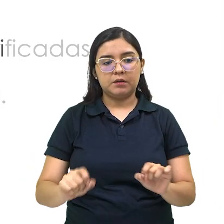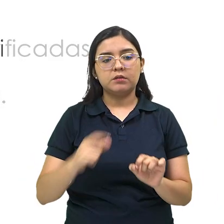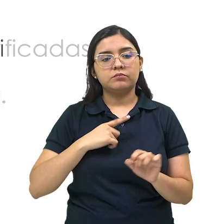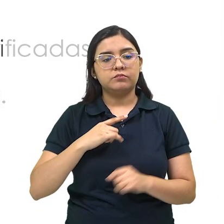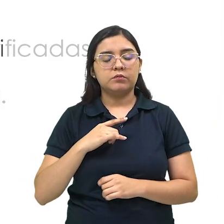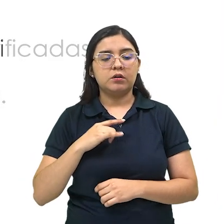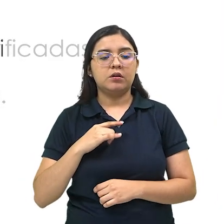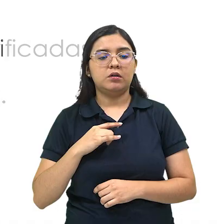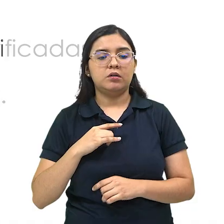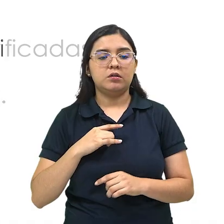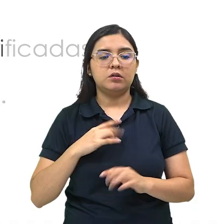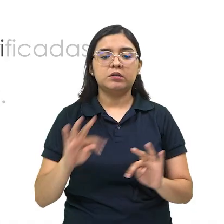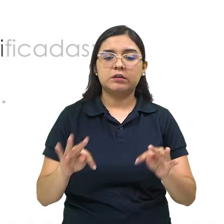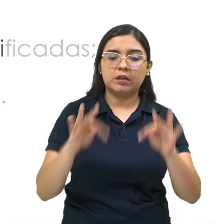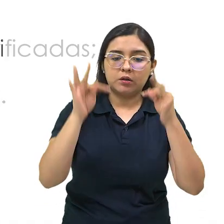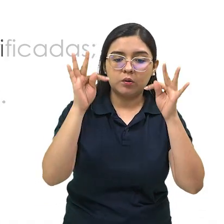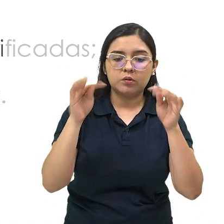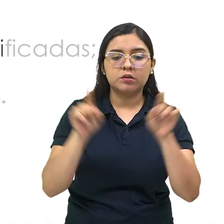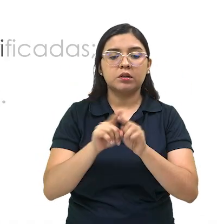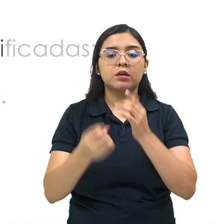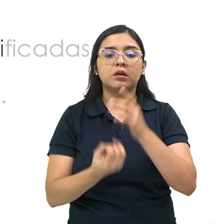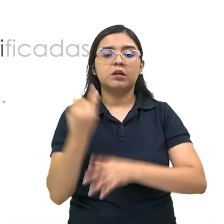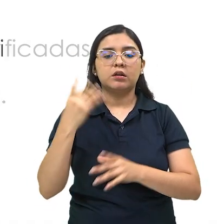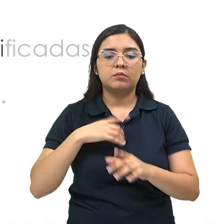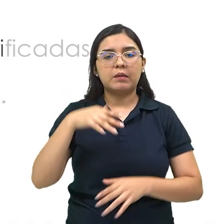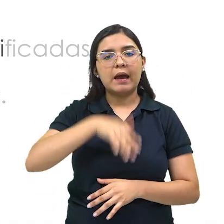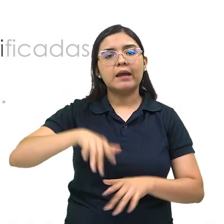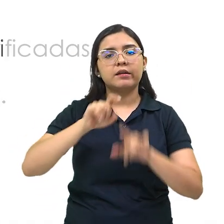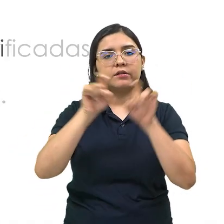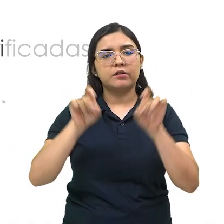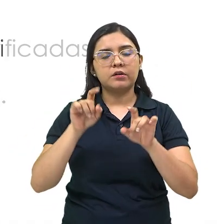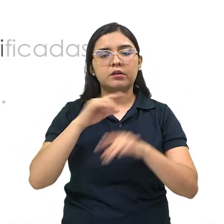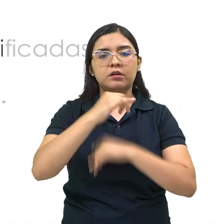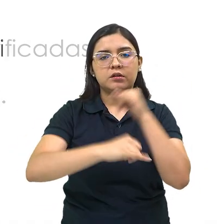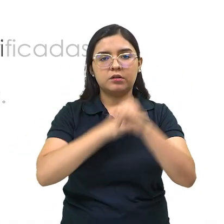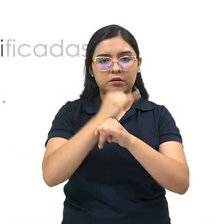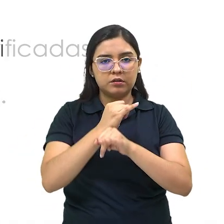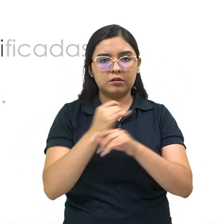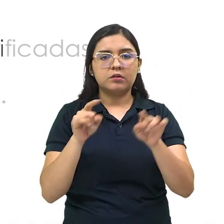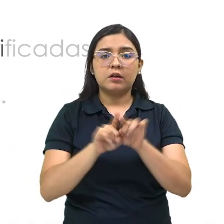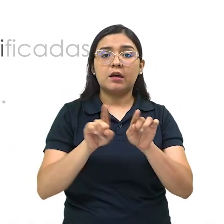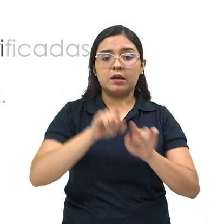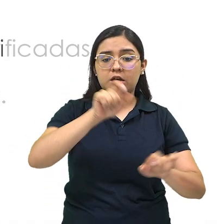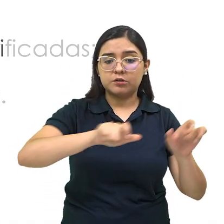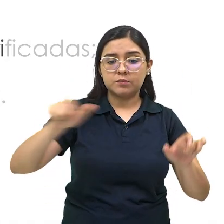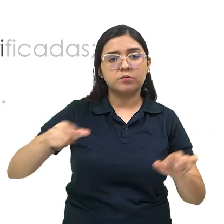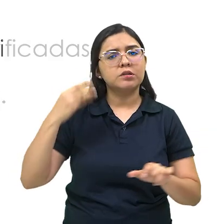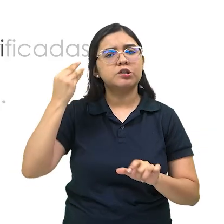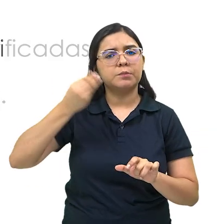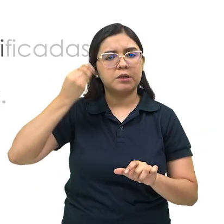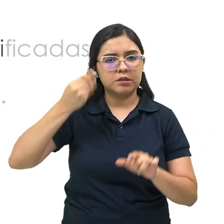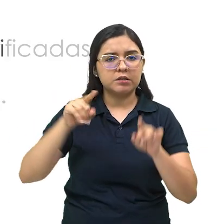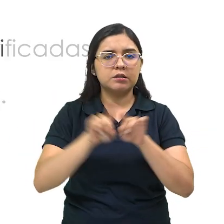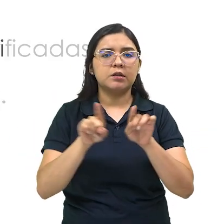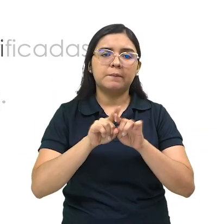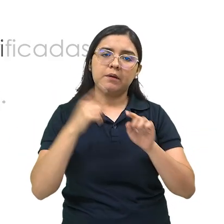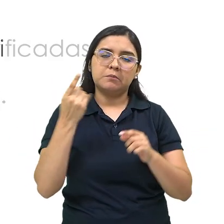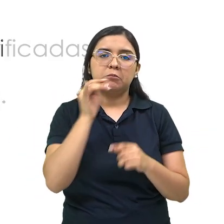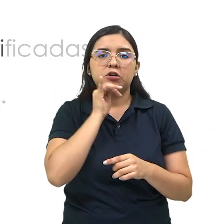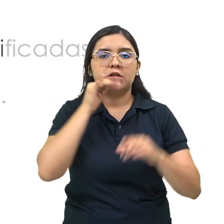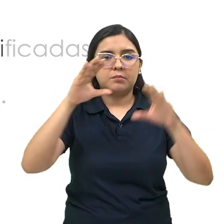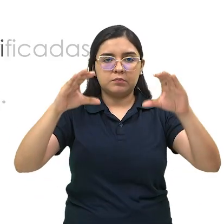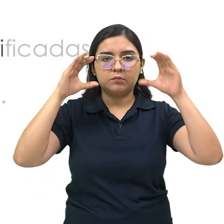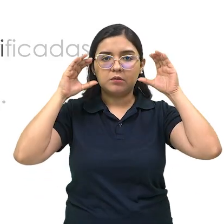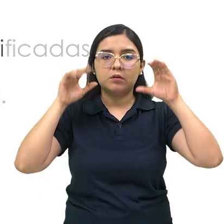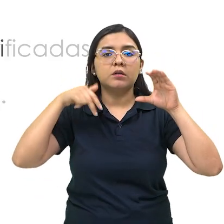disponibilizar tecnologias de imersão, criar um mundo virtual, colocar no metaverso, fazer as pessoas vivenciarem isso através de um óculos de realidade